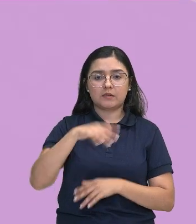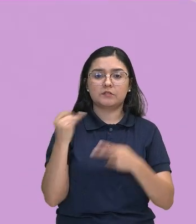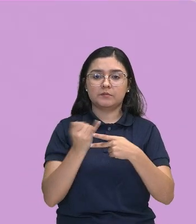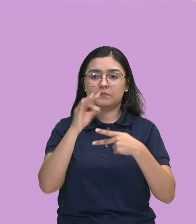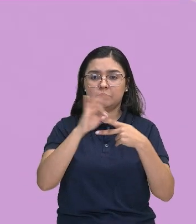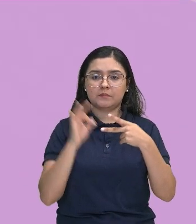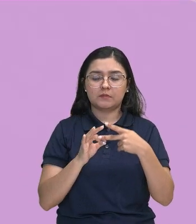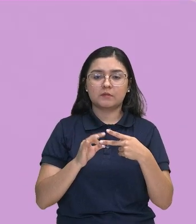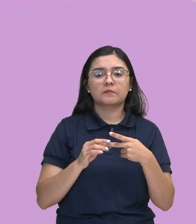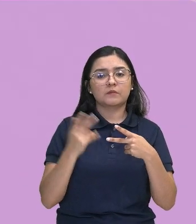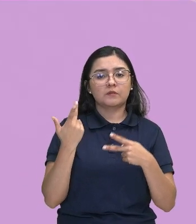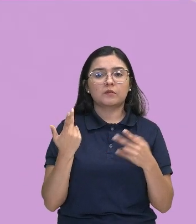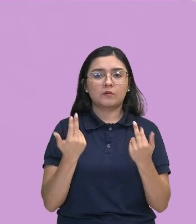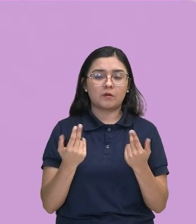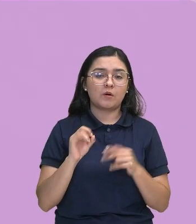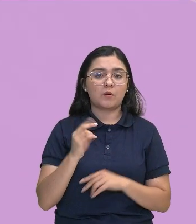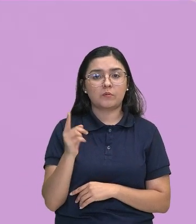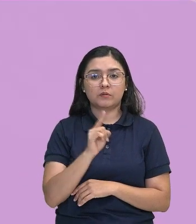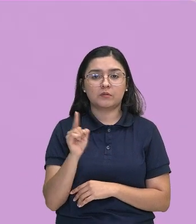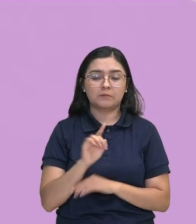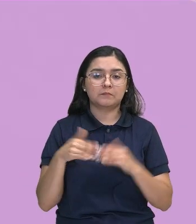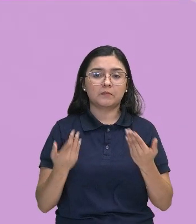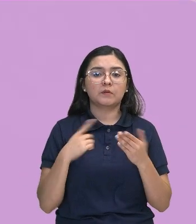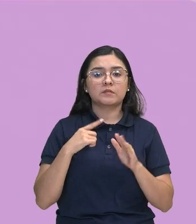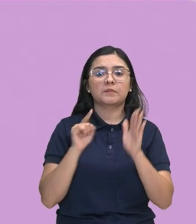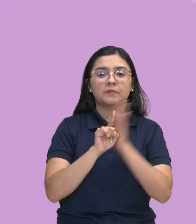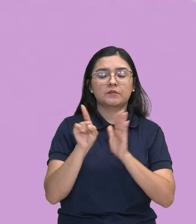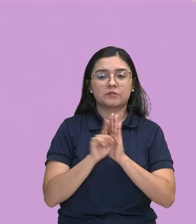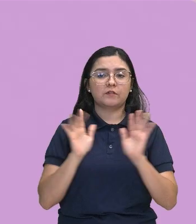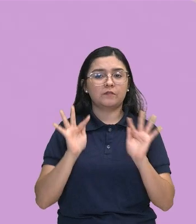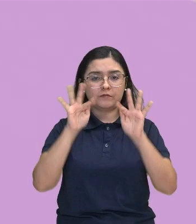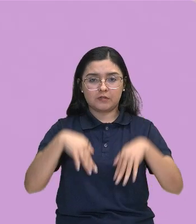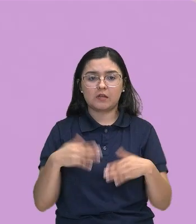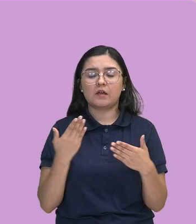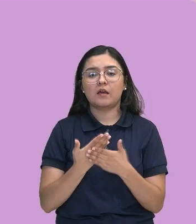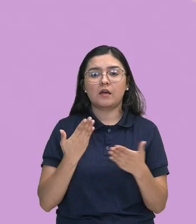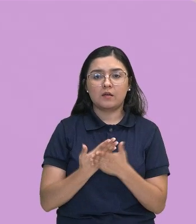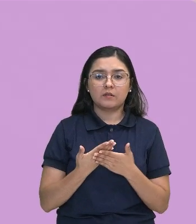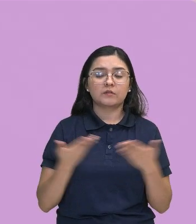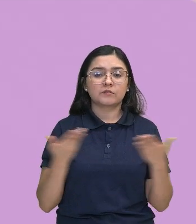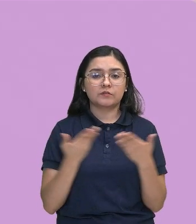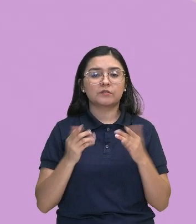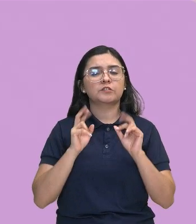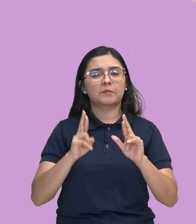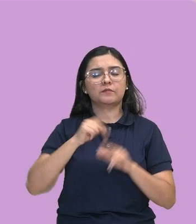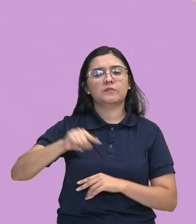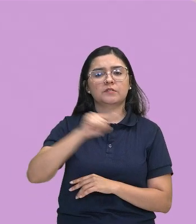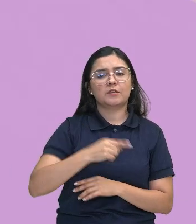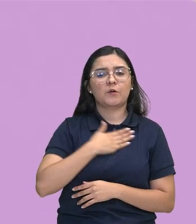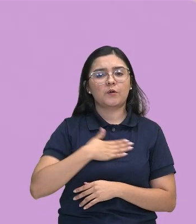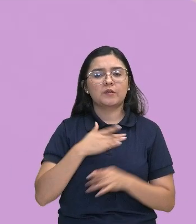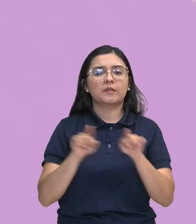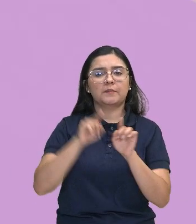sejam eles regulares ou não. Então, com essa questão, pessoal, a gente vai chegando aqui ao final dessa aula, tá bom? Espero que vocês tenham